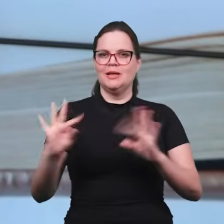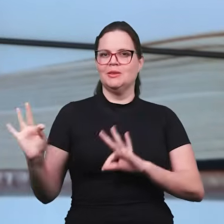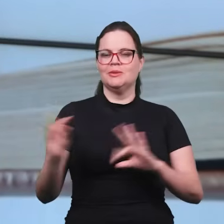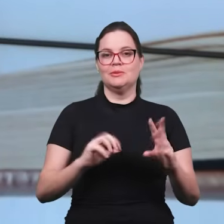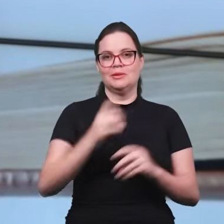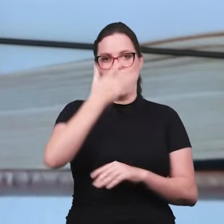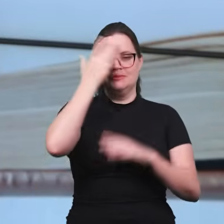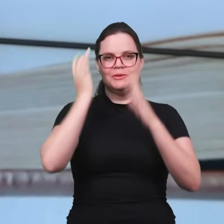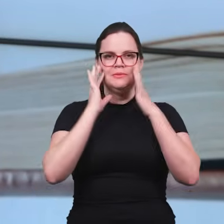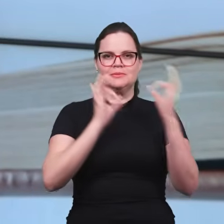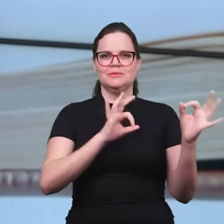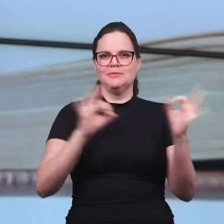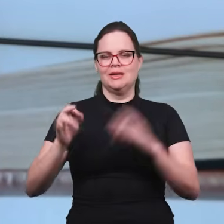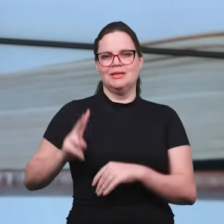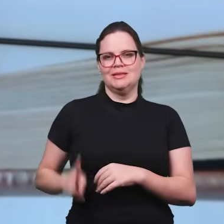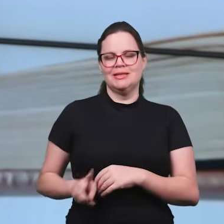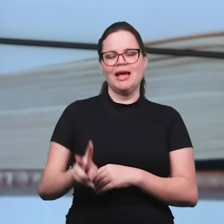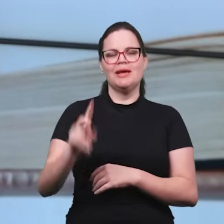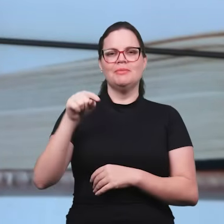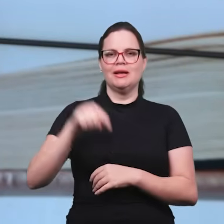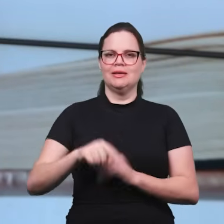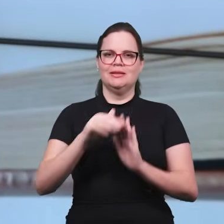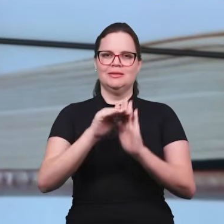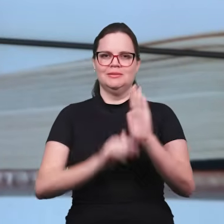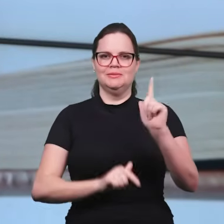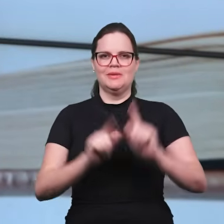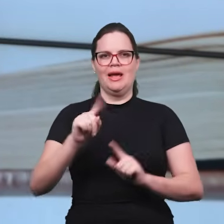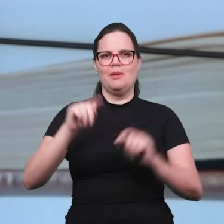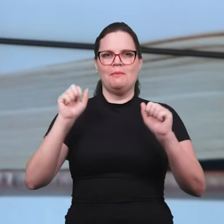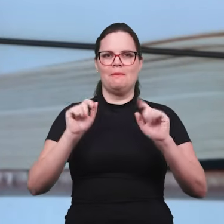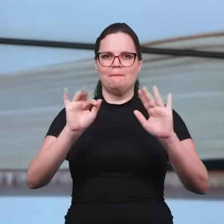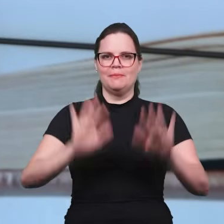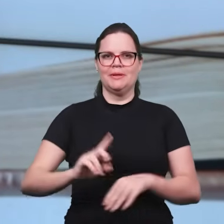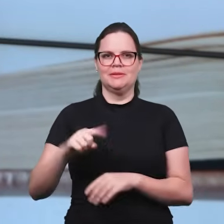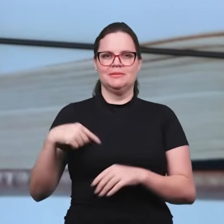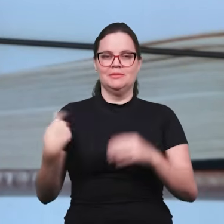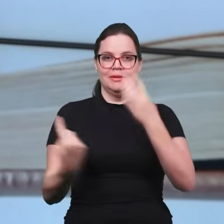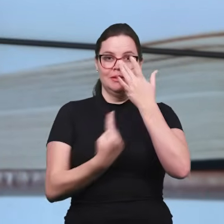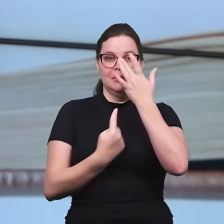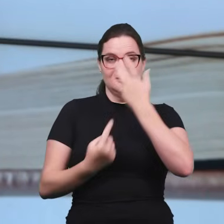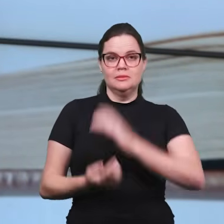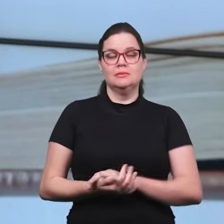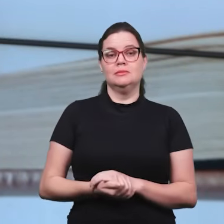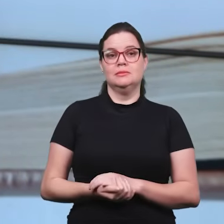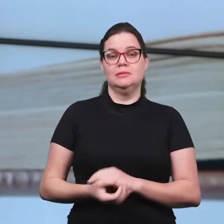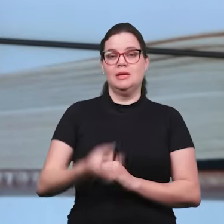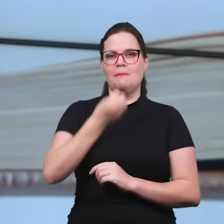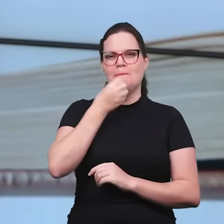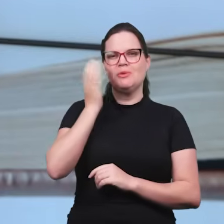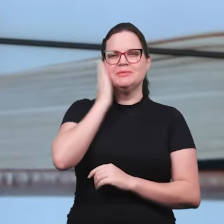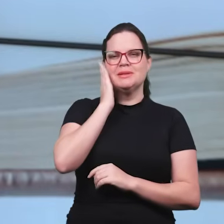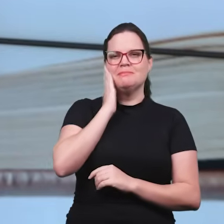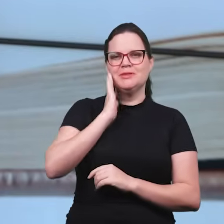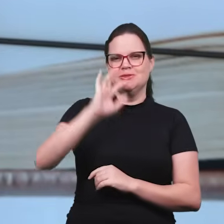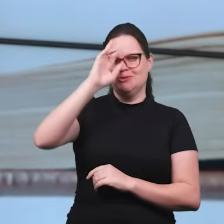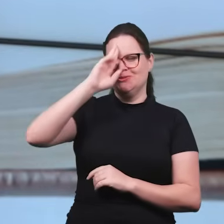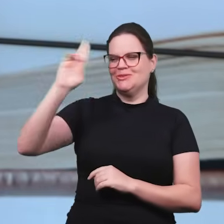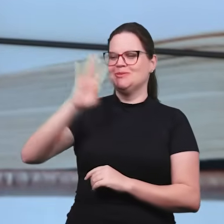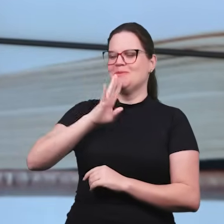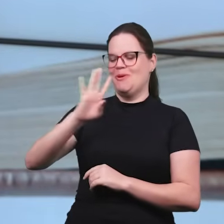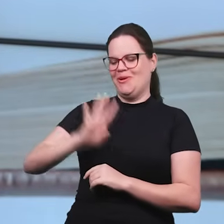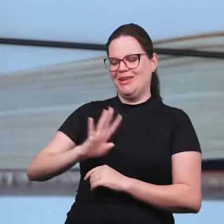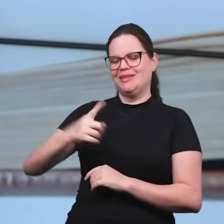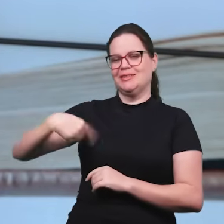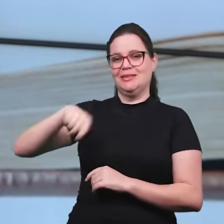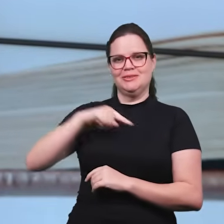nos acompanham semanalmente nesse programa que tem sido uma bênção para nós. E como é bom saber que o Senhor